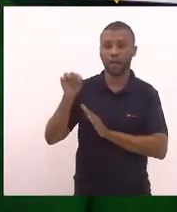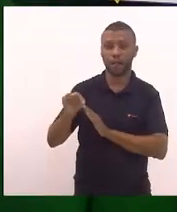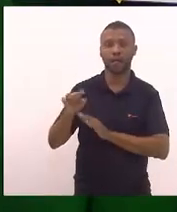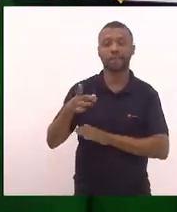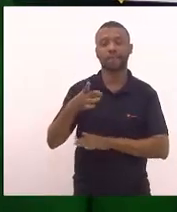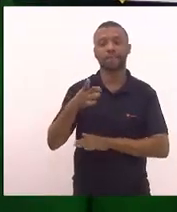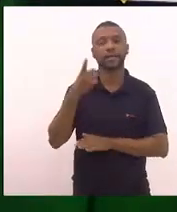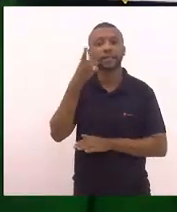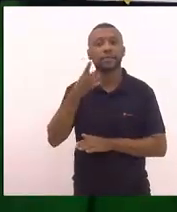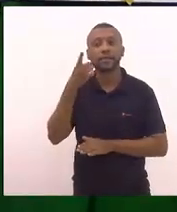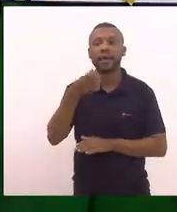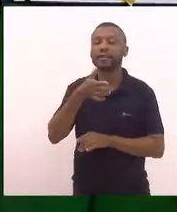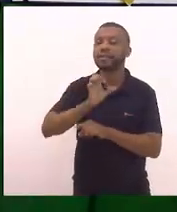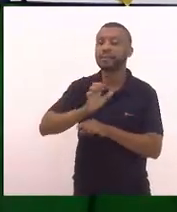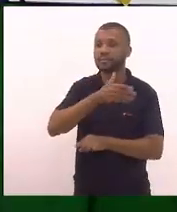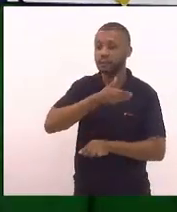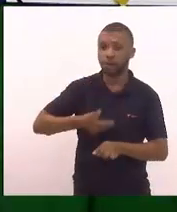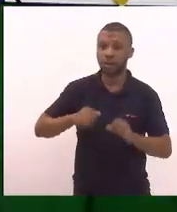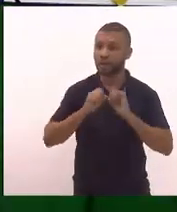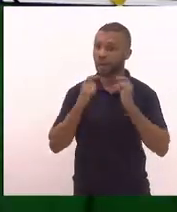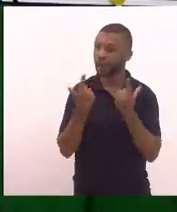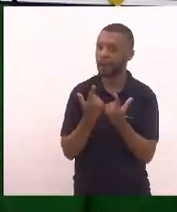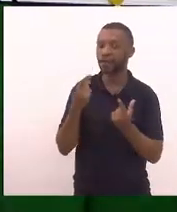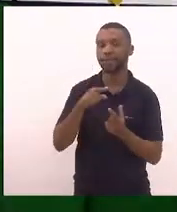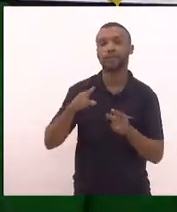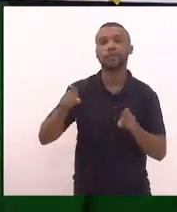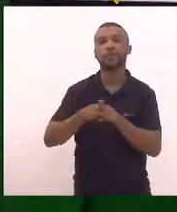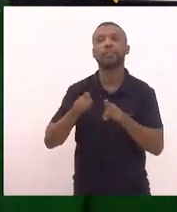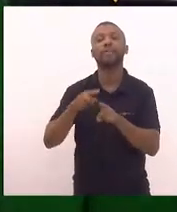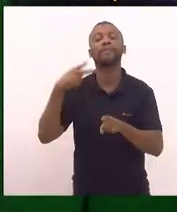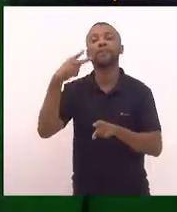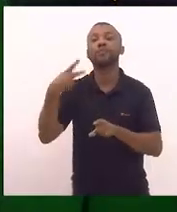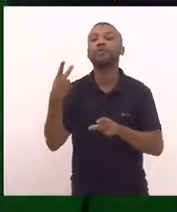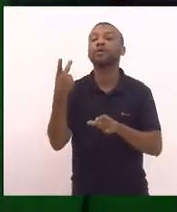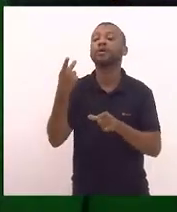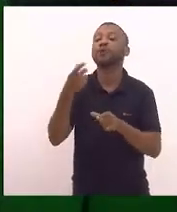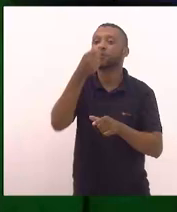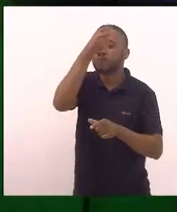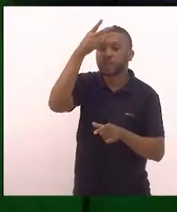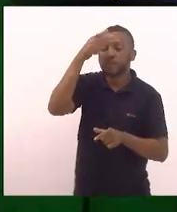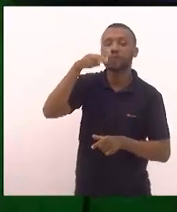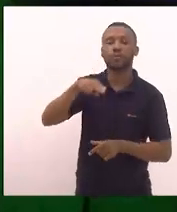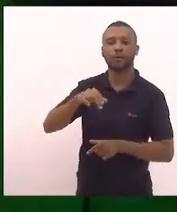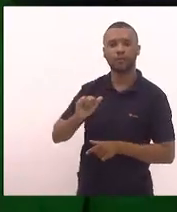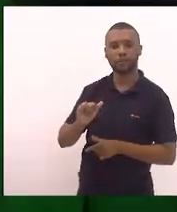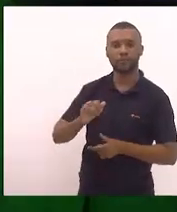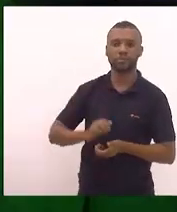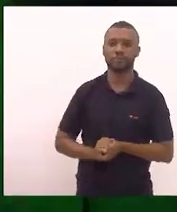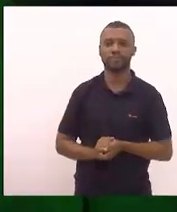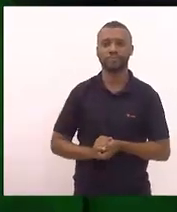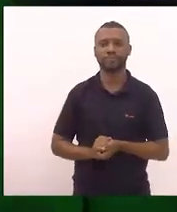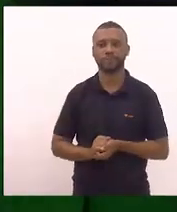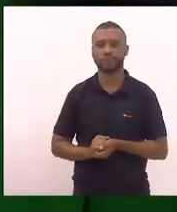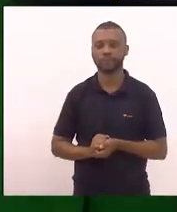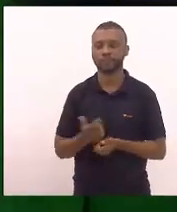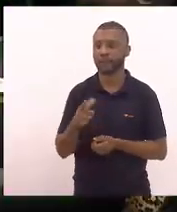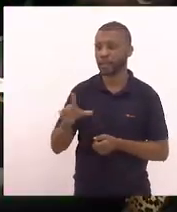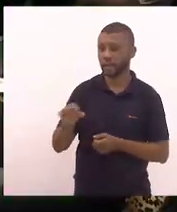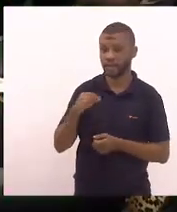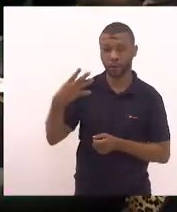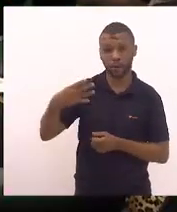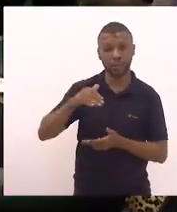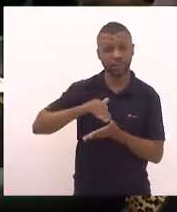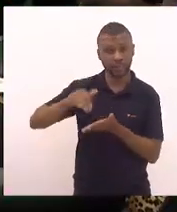deputada estadual nesta casa e vereadora do município de Nova Iguaçu. Eleita quarta secretária,